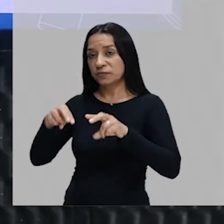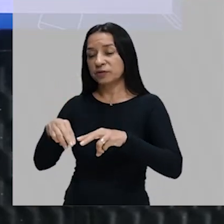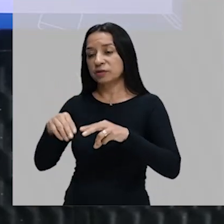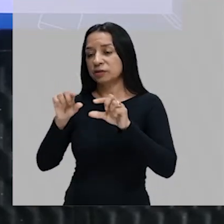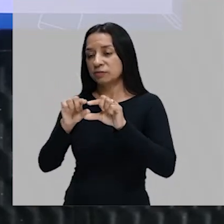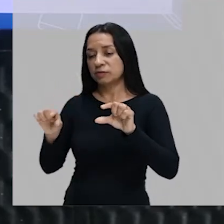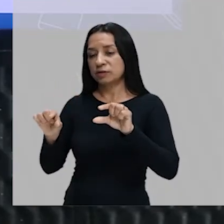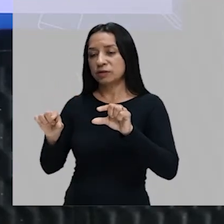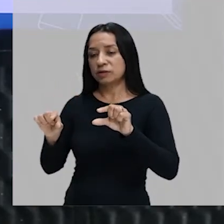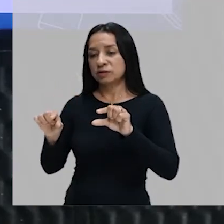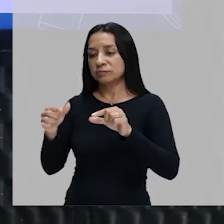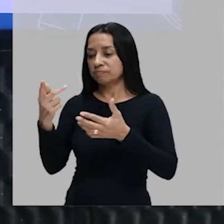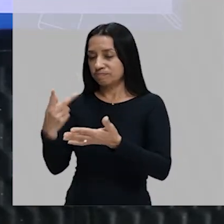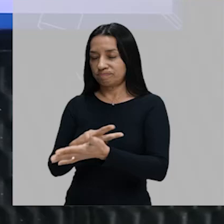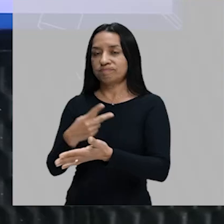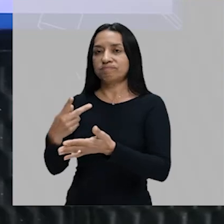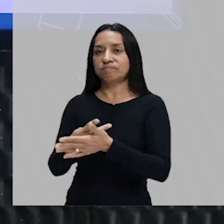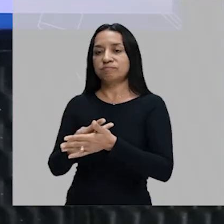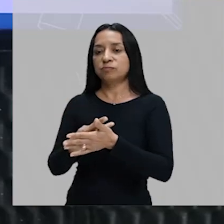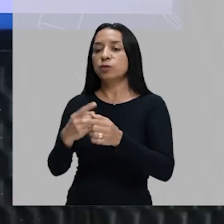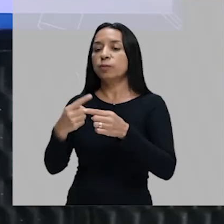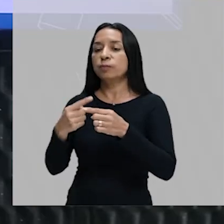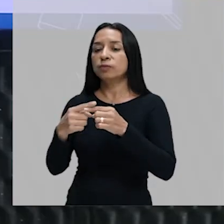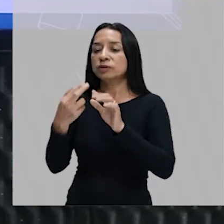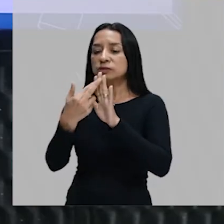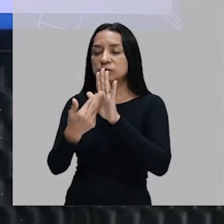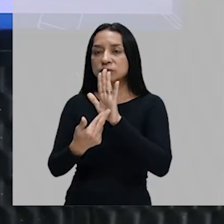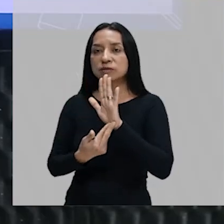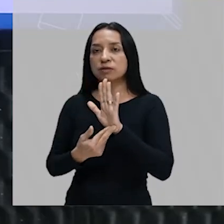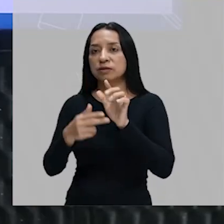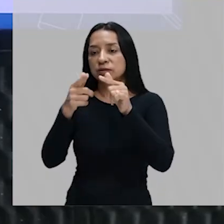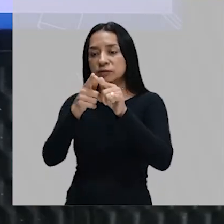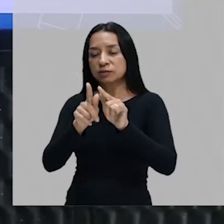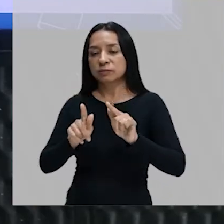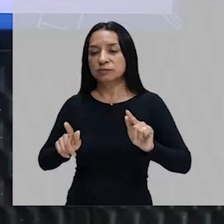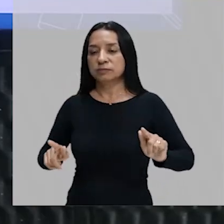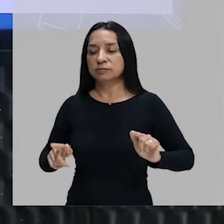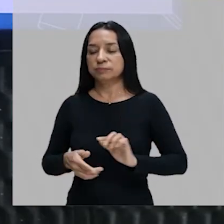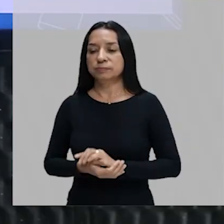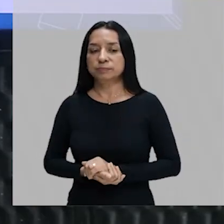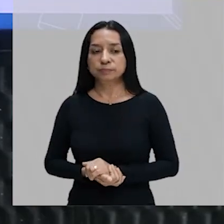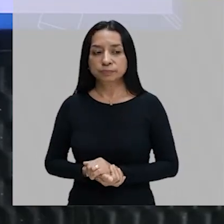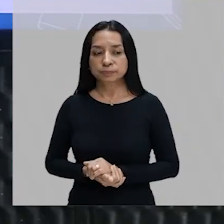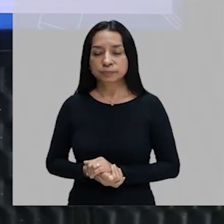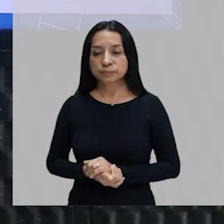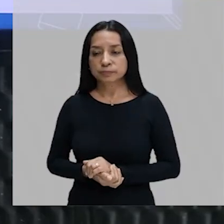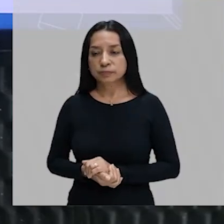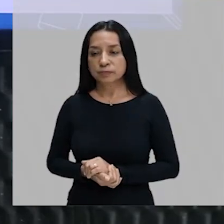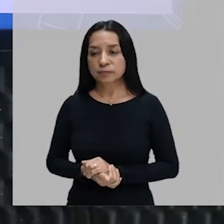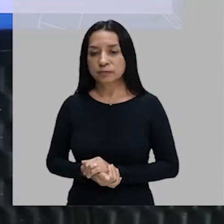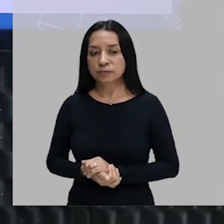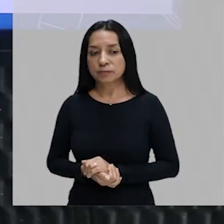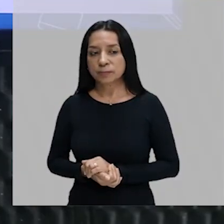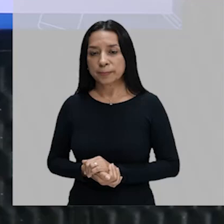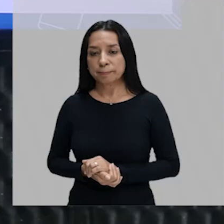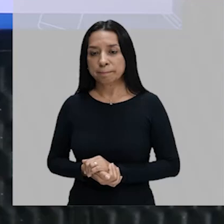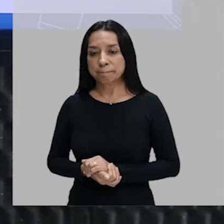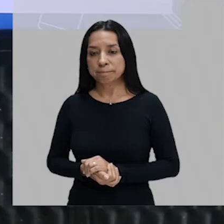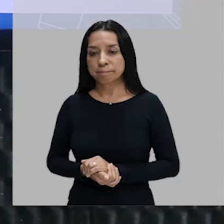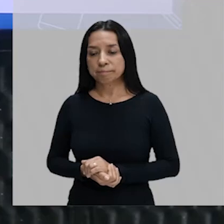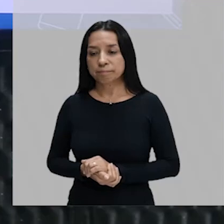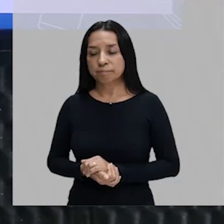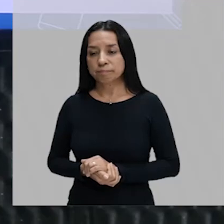normas gramaticais, tá? Quando encontramos com um amigo ou uma